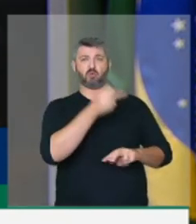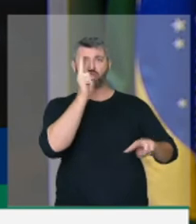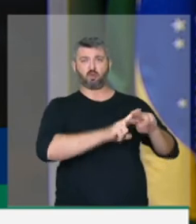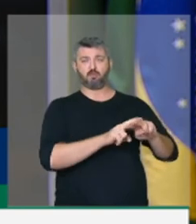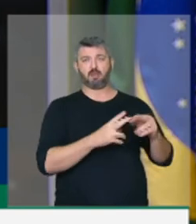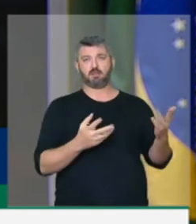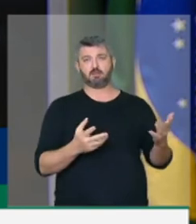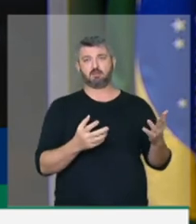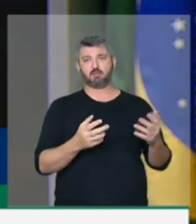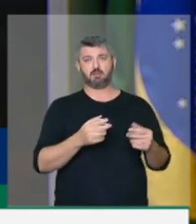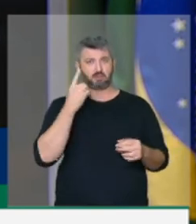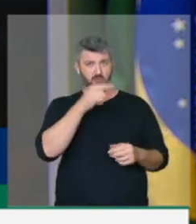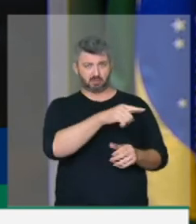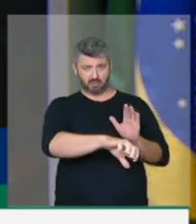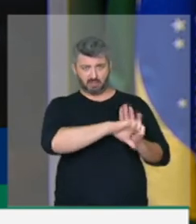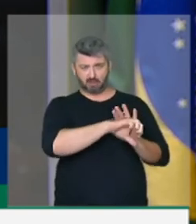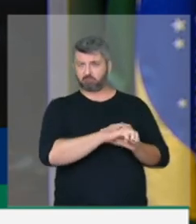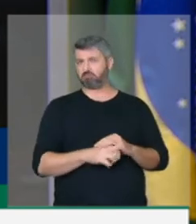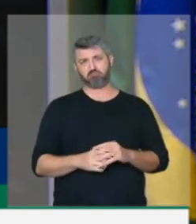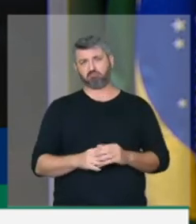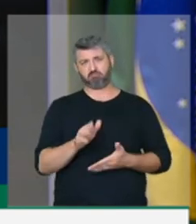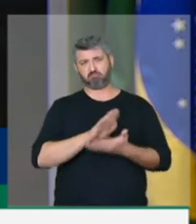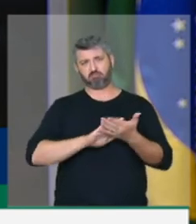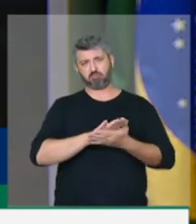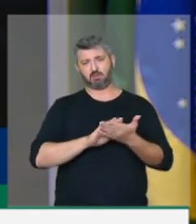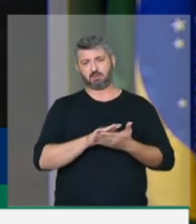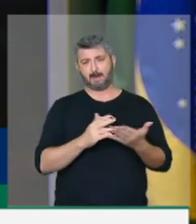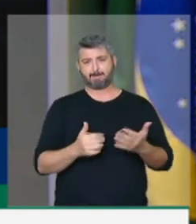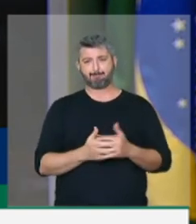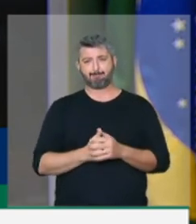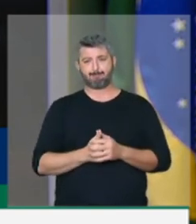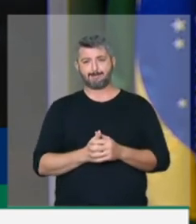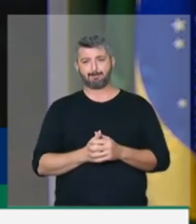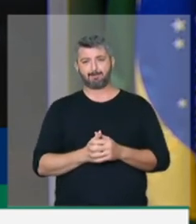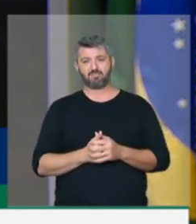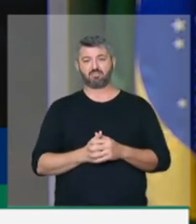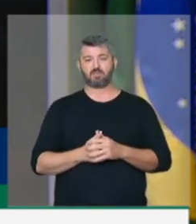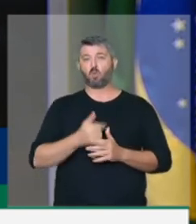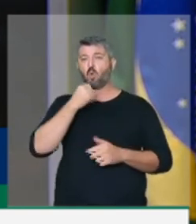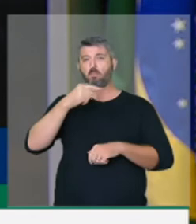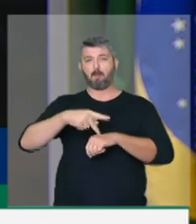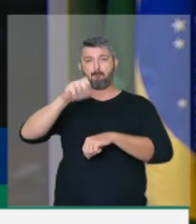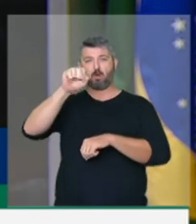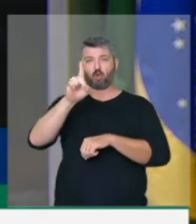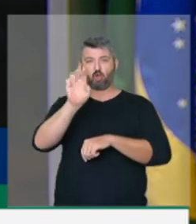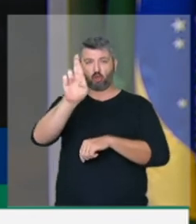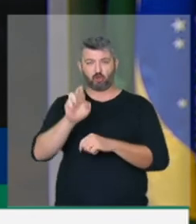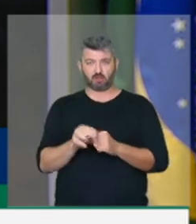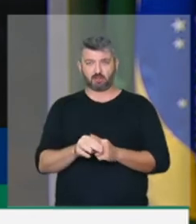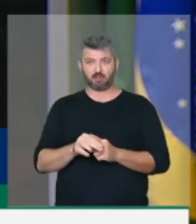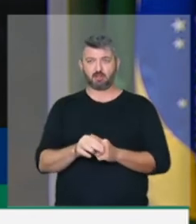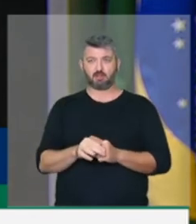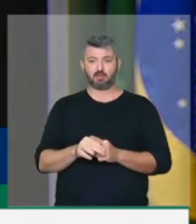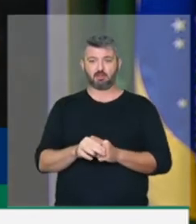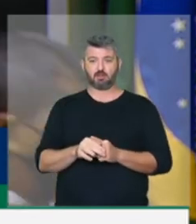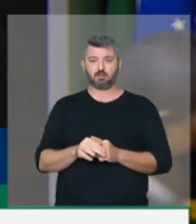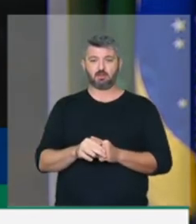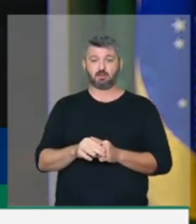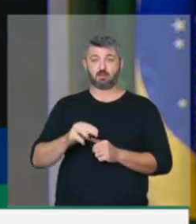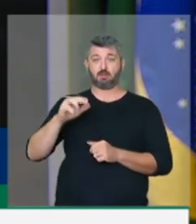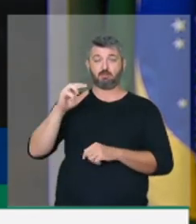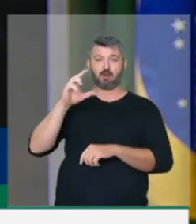preso. Daniel Silveira não é um criminoso. O pós-doutor Diago Botino, pós-doutor por